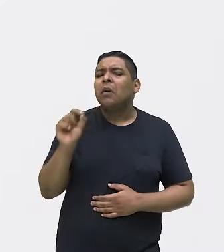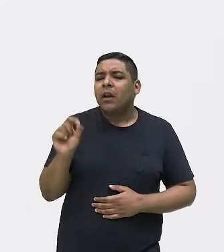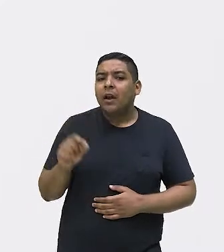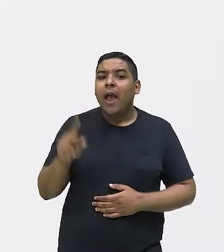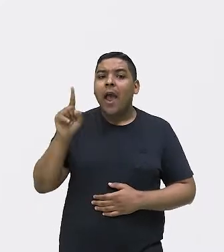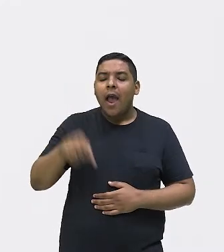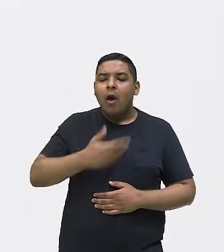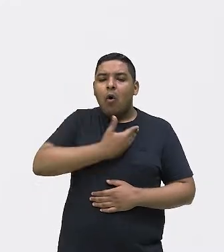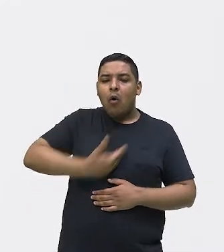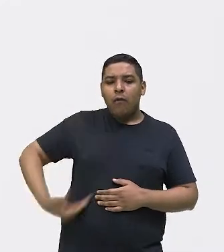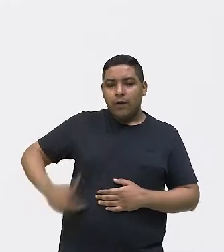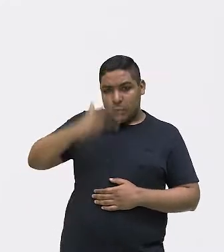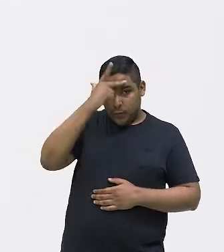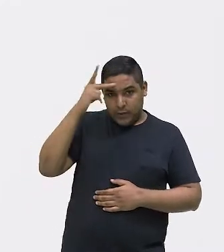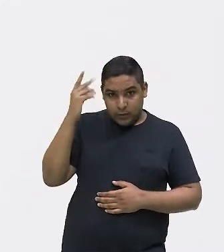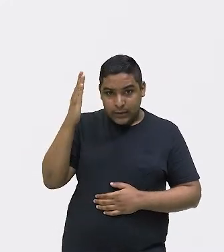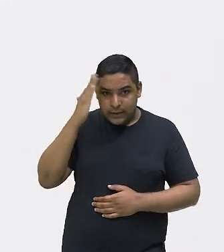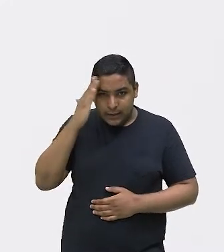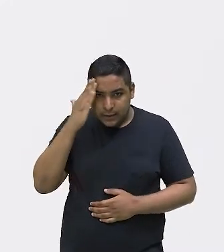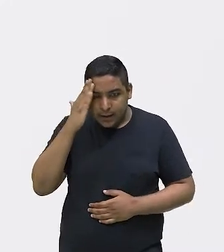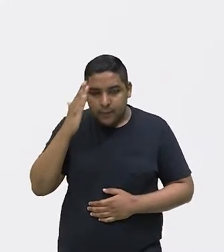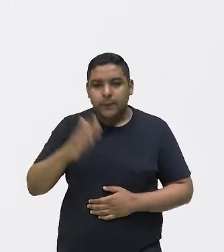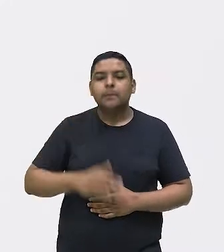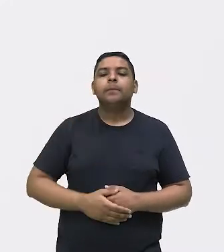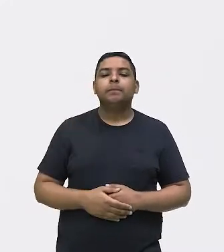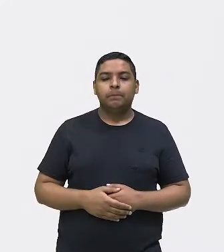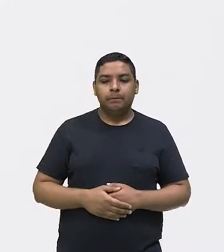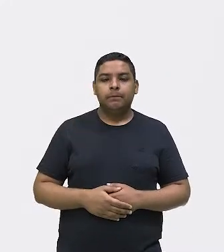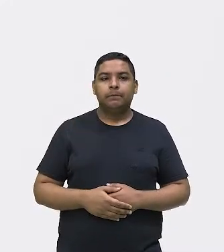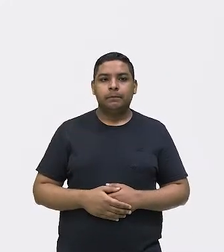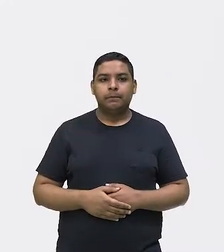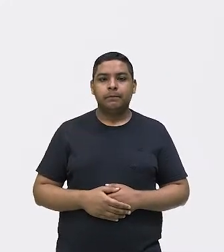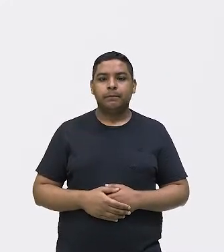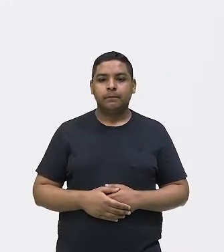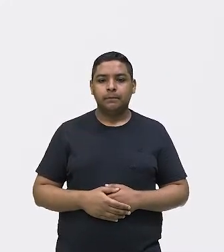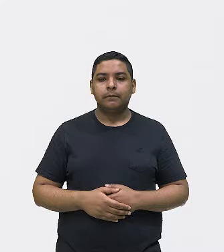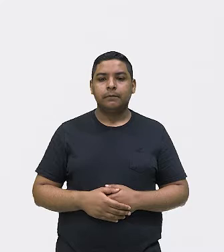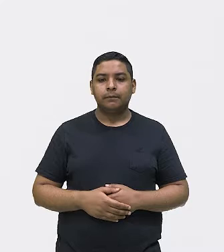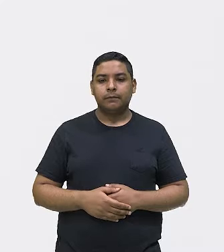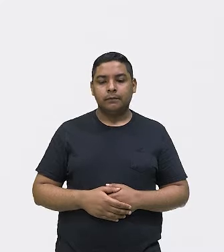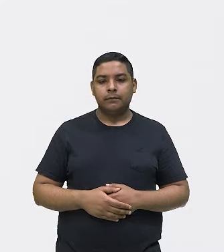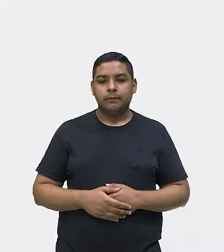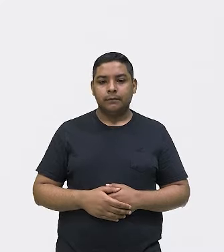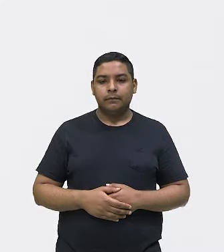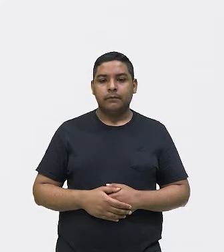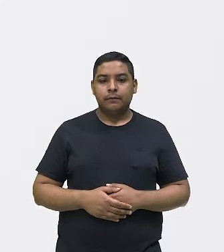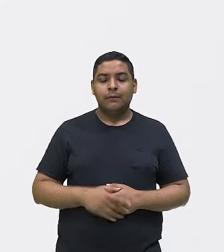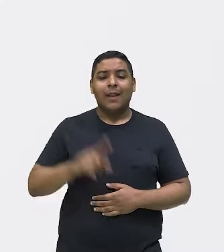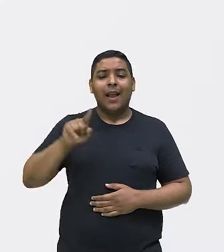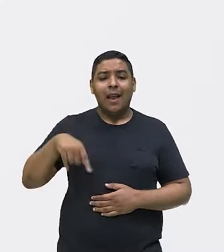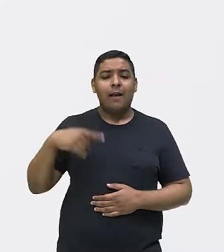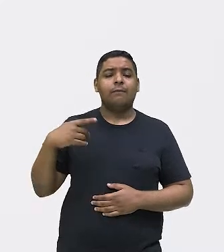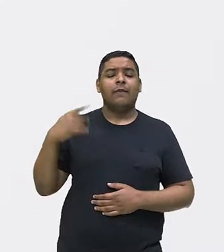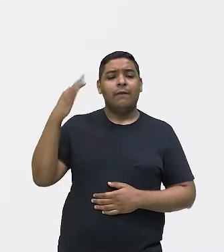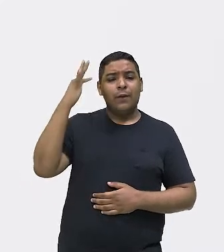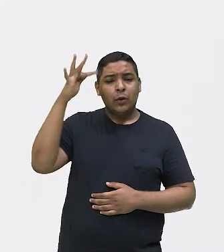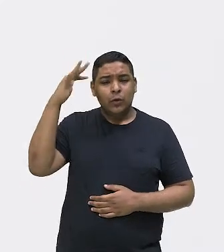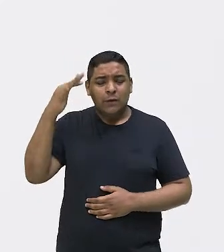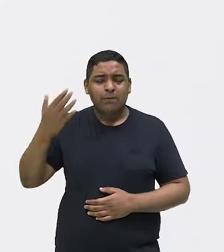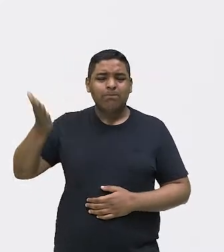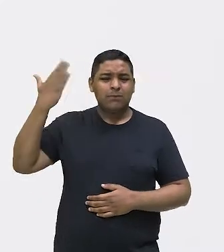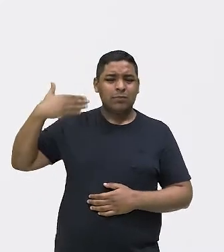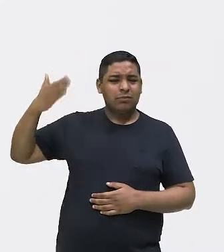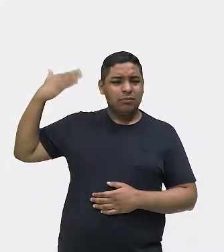dos sábios. Então, é uma teoria filosófica antiga de um sistema político defendido por